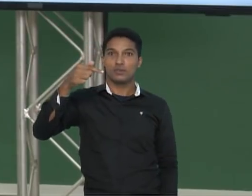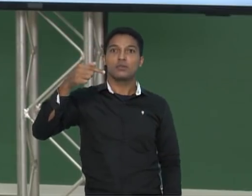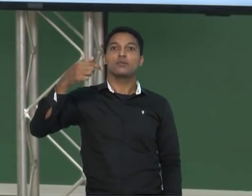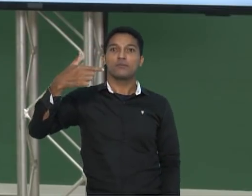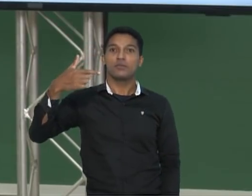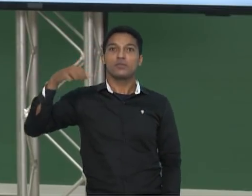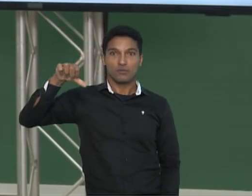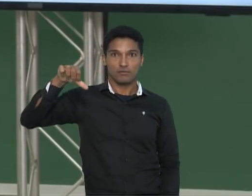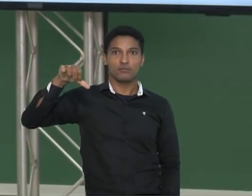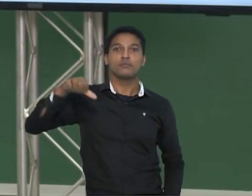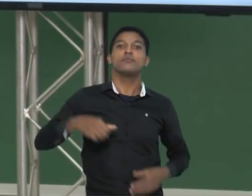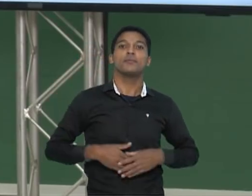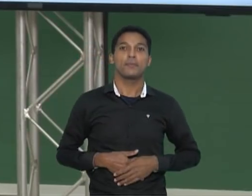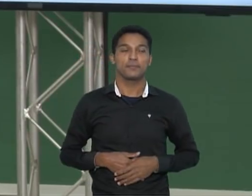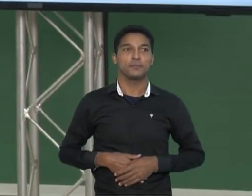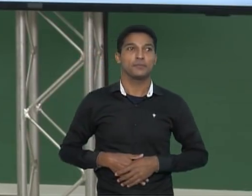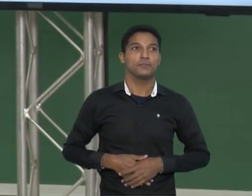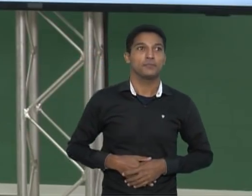729.